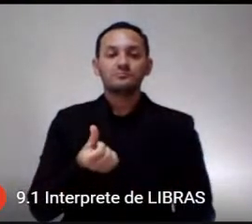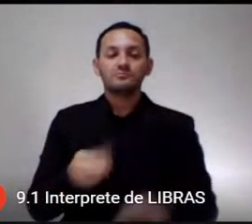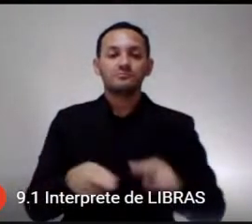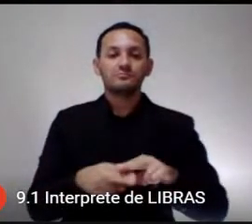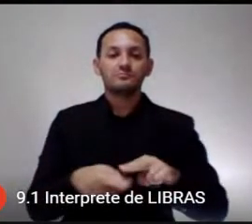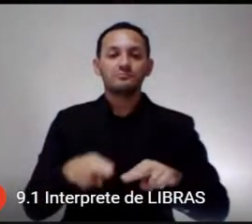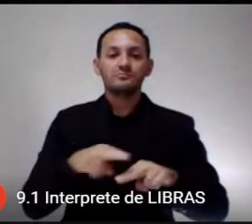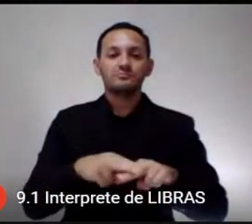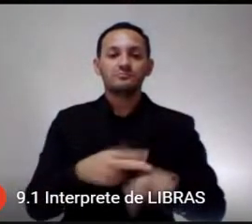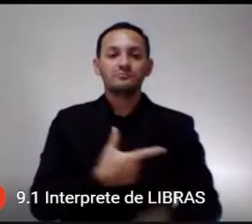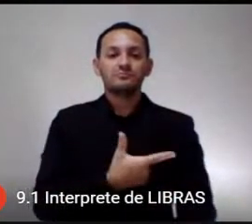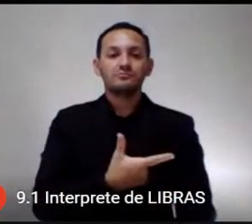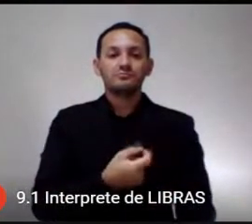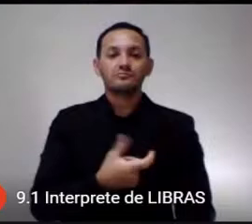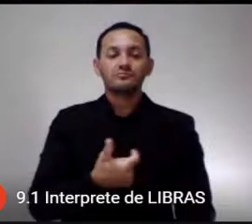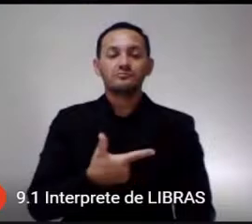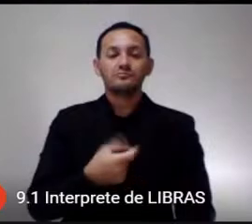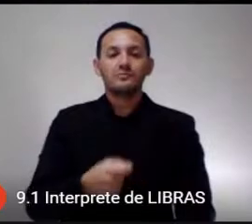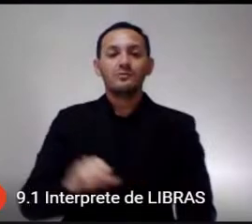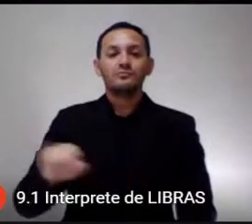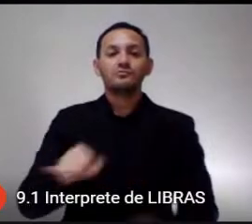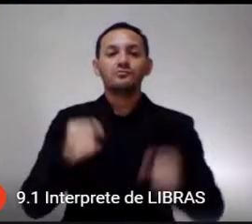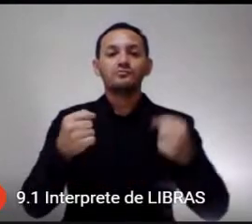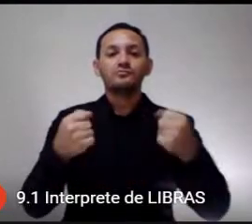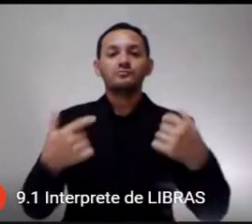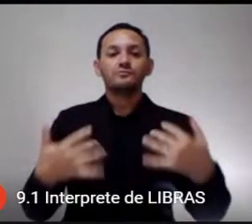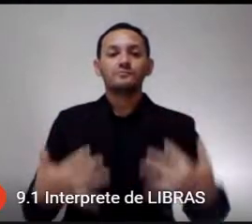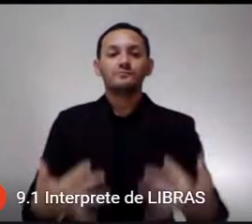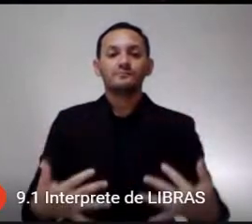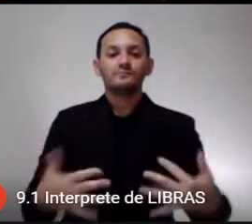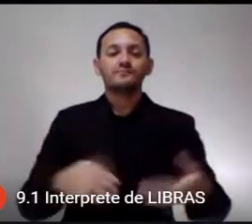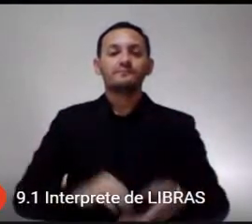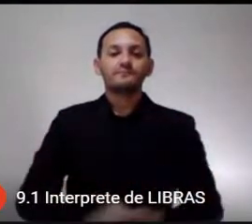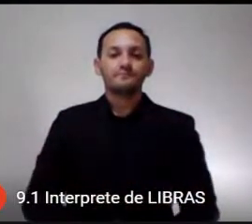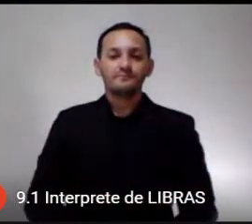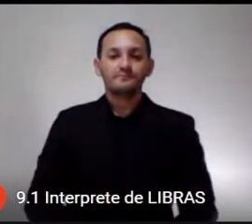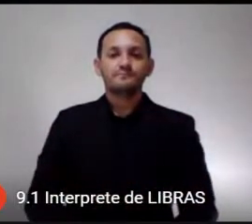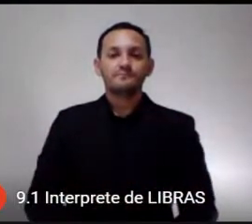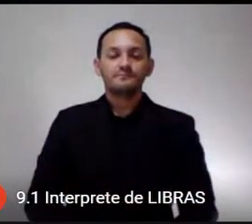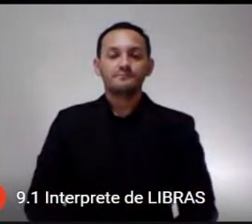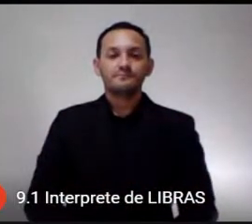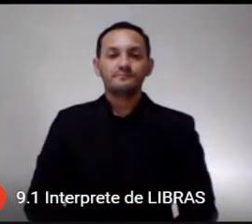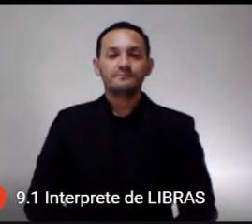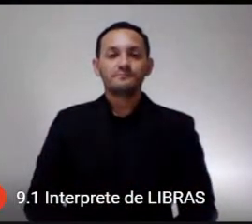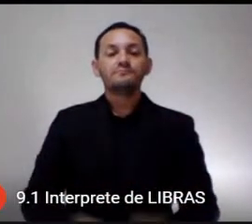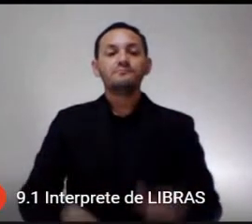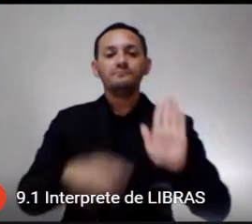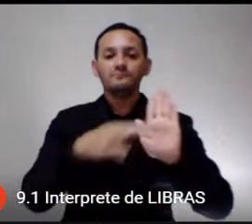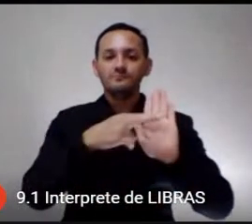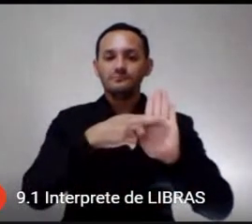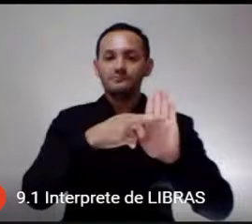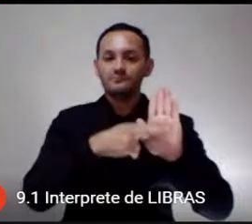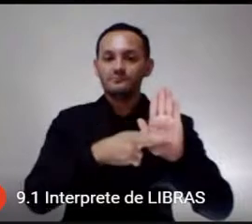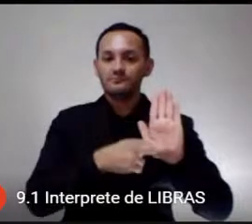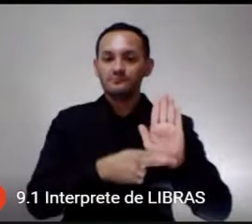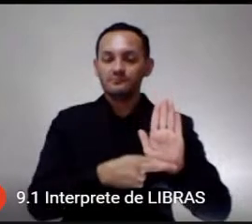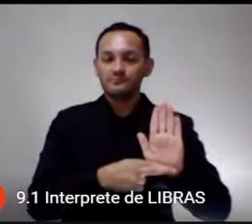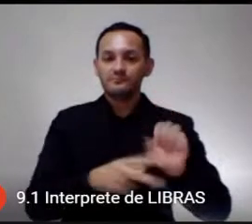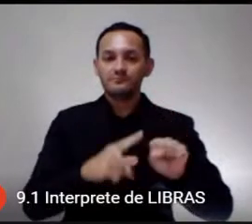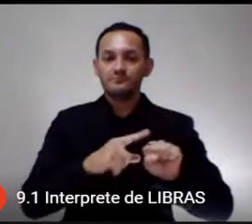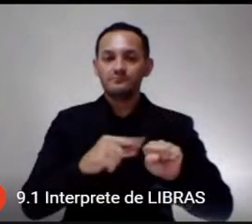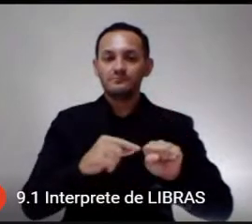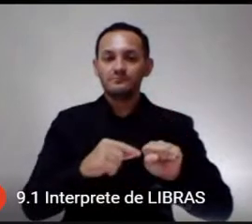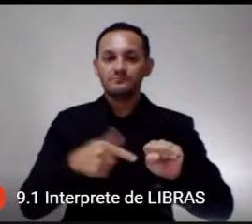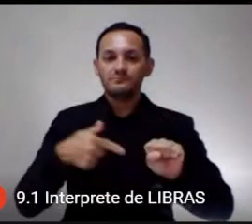justifico, justifico aqui, citando a resolução, artigo